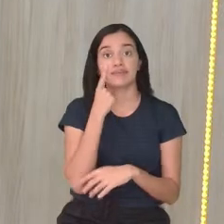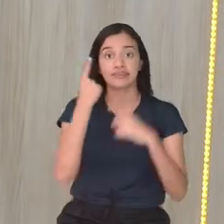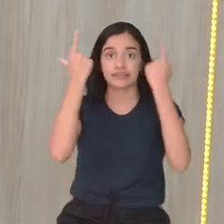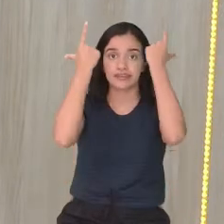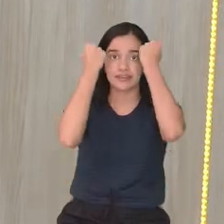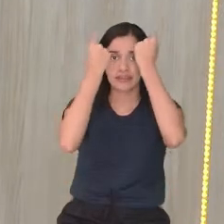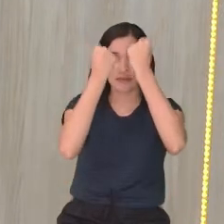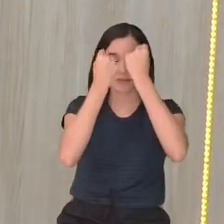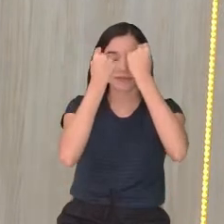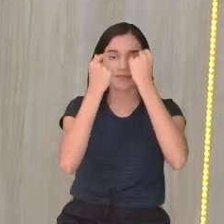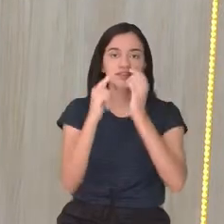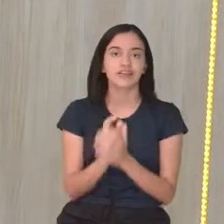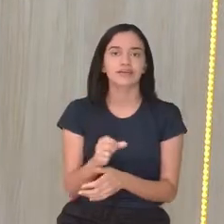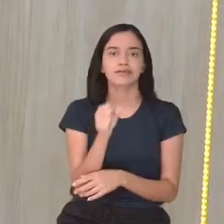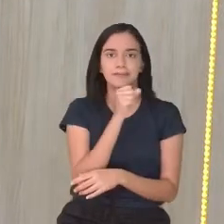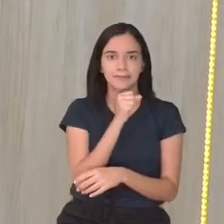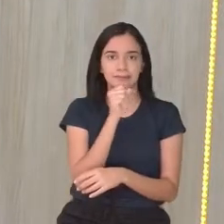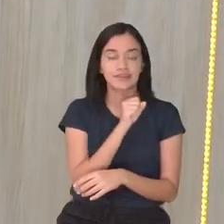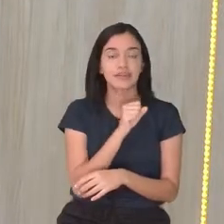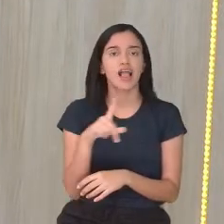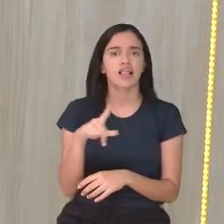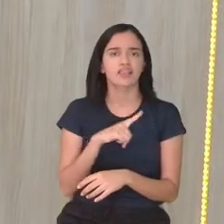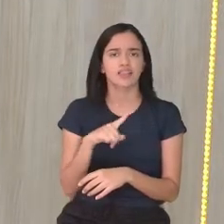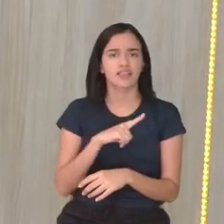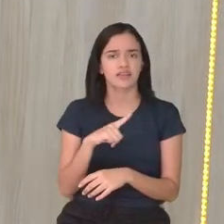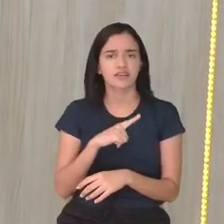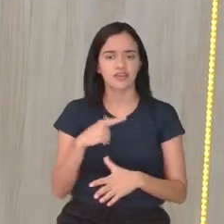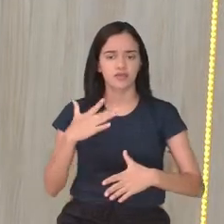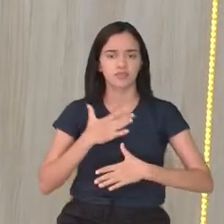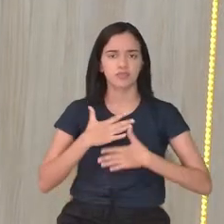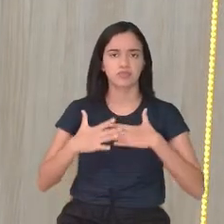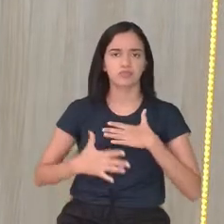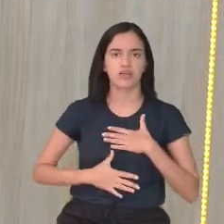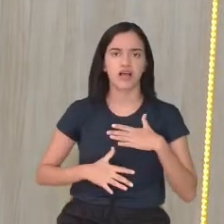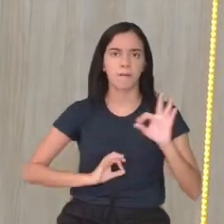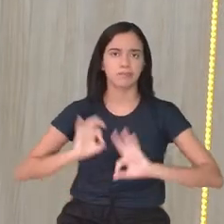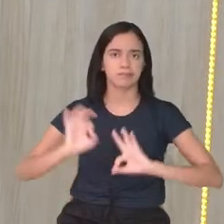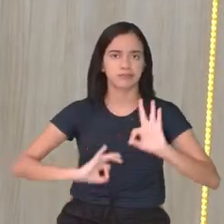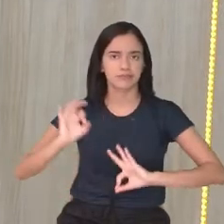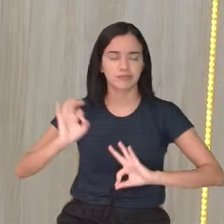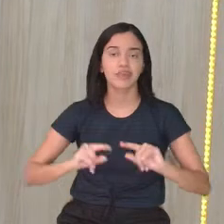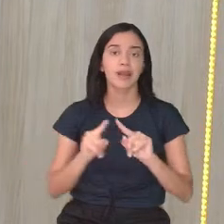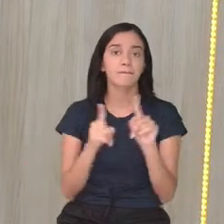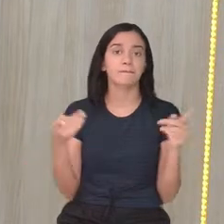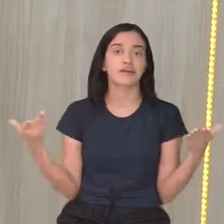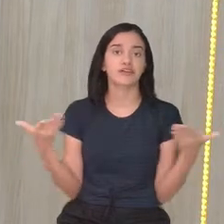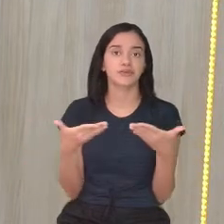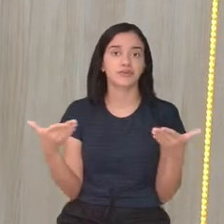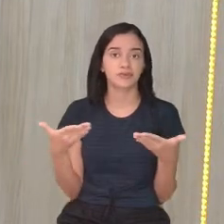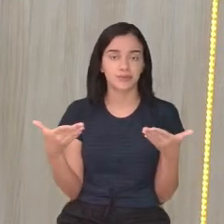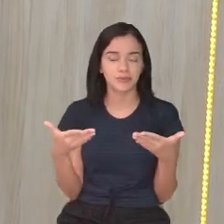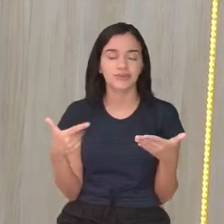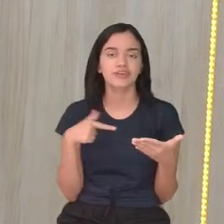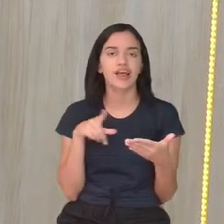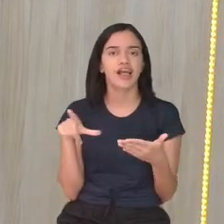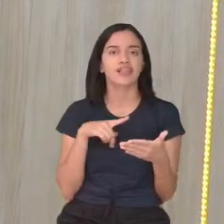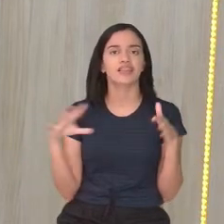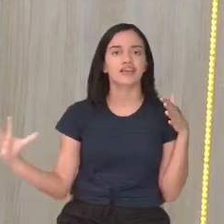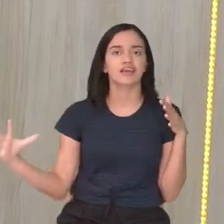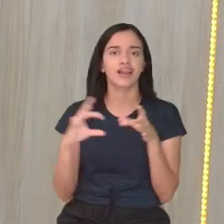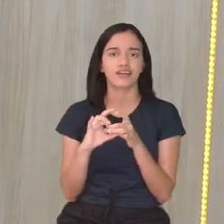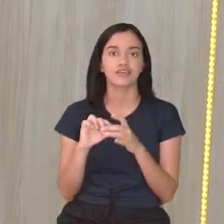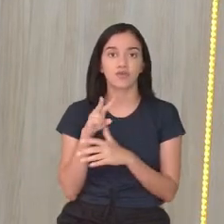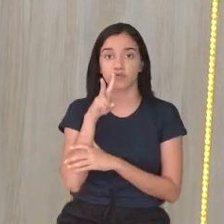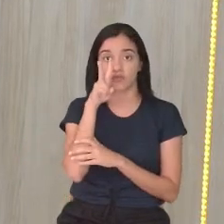Grécia, né, antiga, existia já esse culto ao corpo, e hoje em dia a gente tem ainda meio que essa ligação aí,